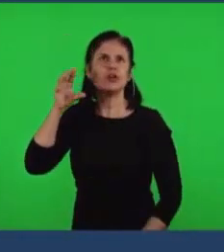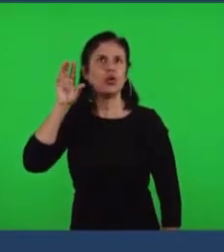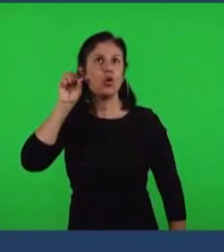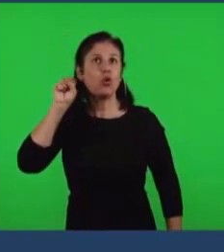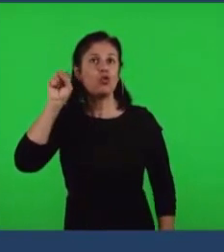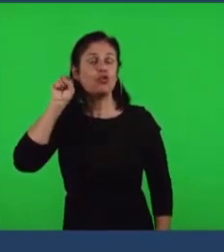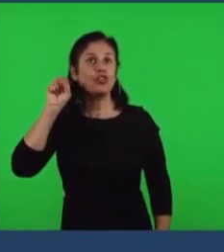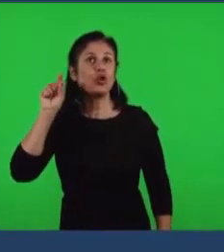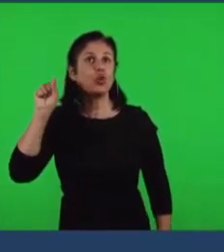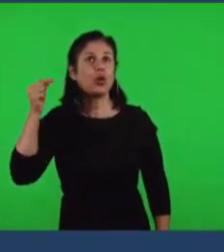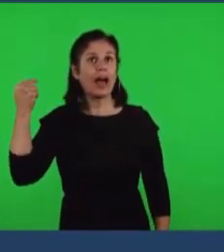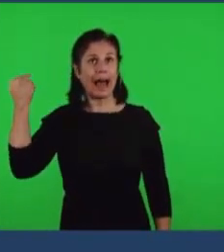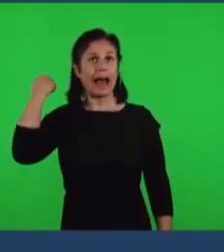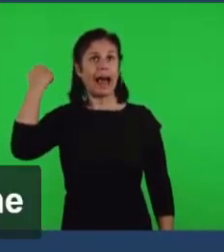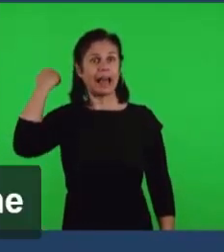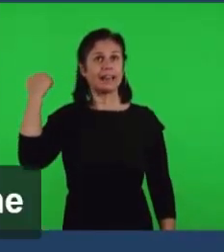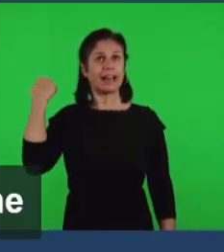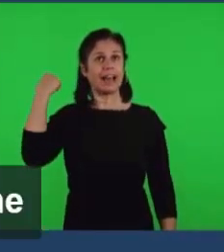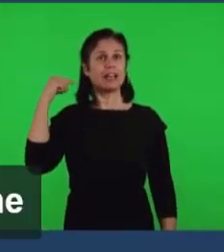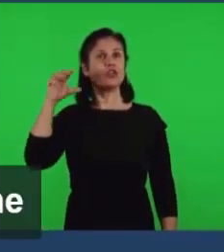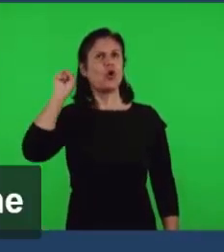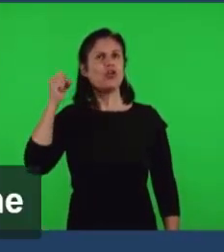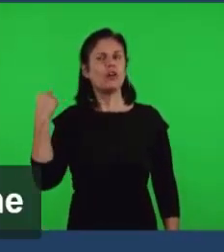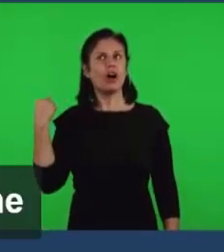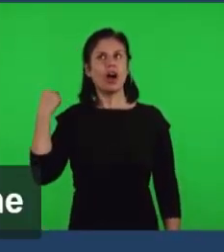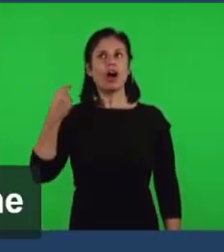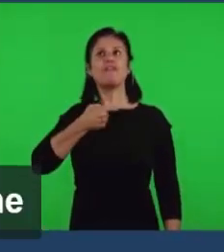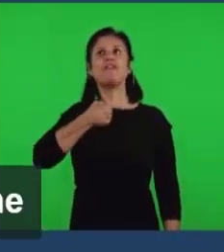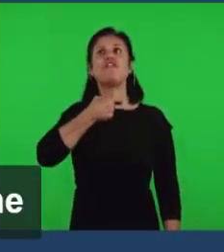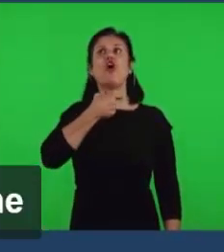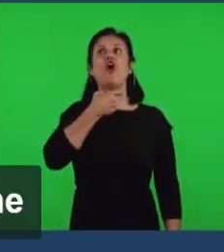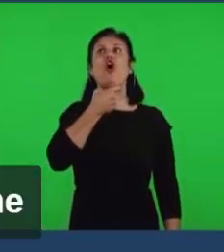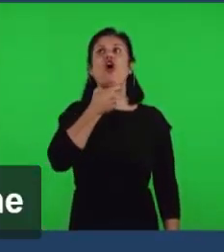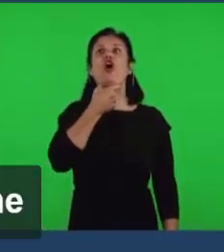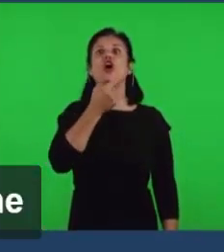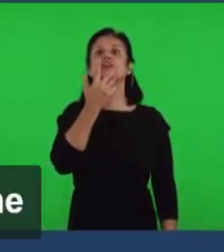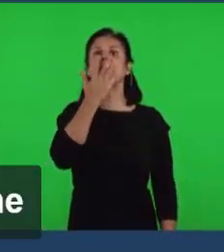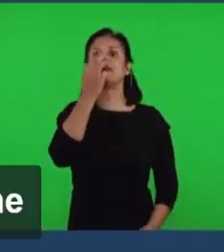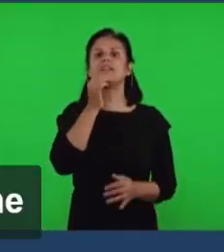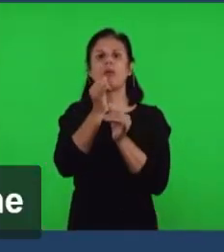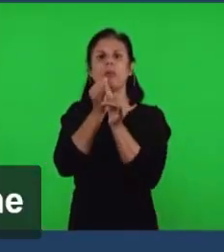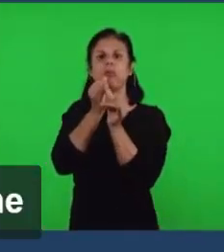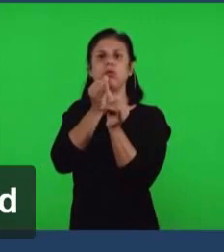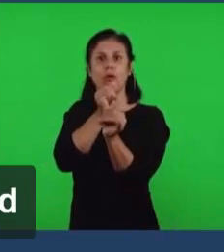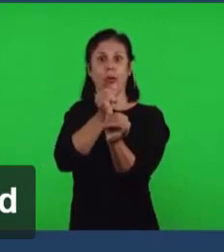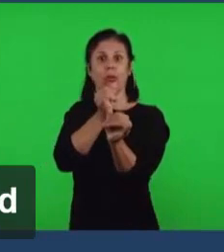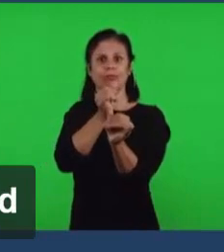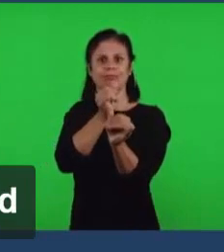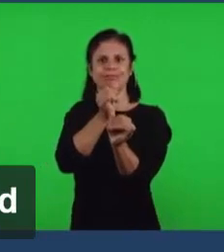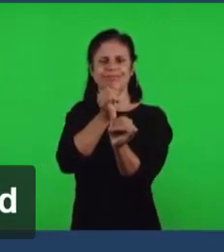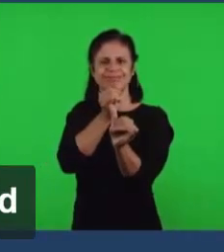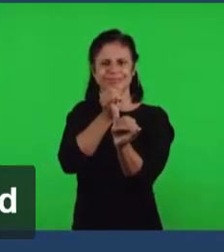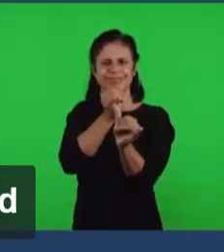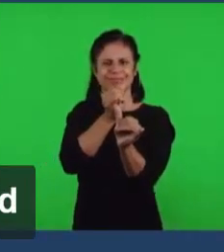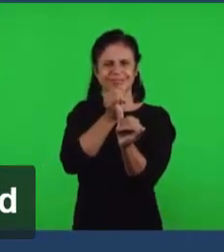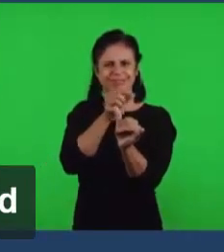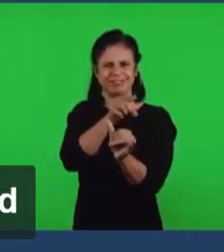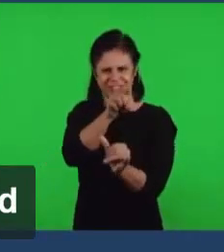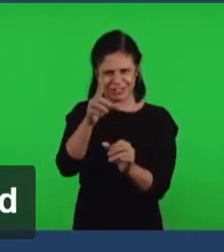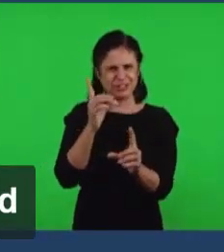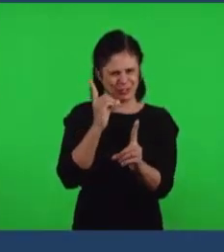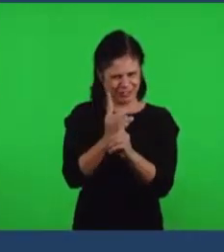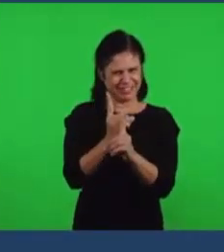ouviu ouvir de trás de mim uma grande voz como de trombeta então está aqui a resposta os irmãos por certo